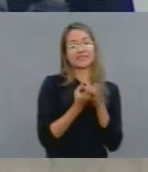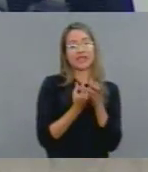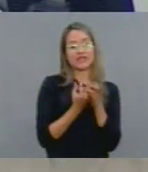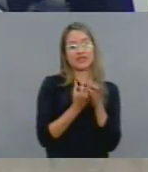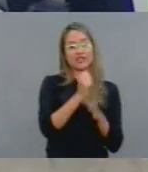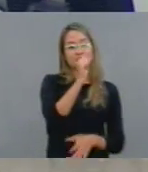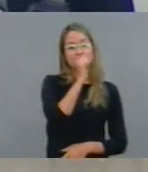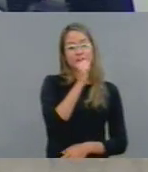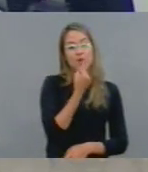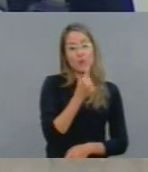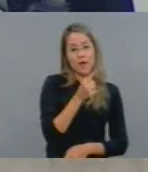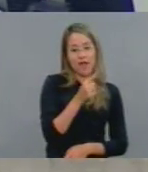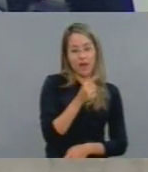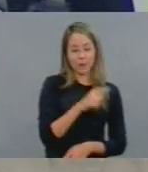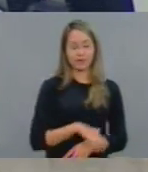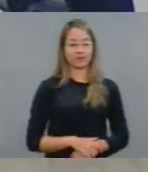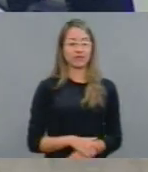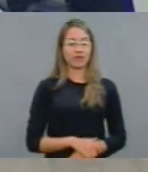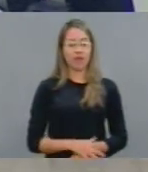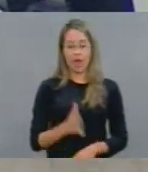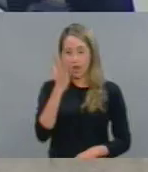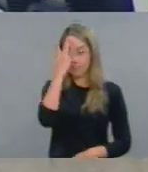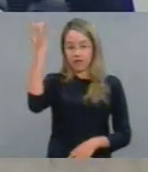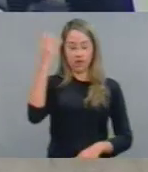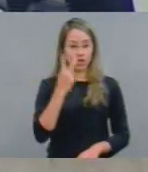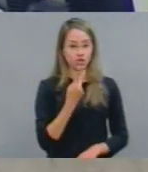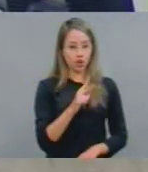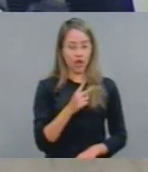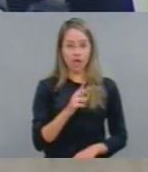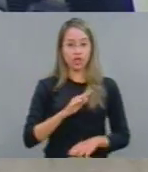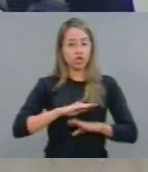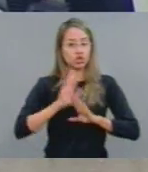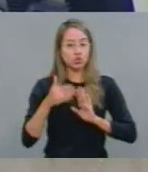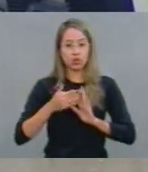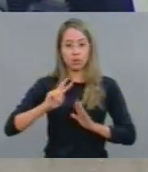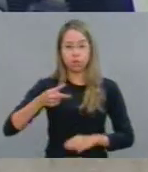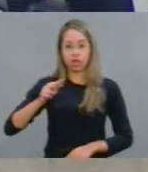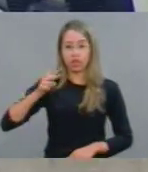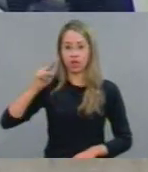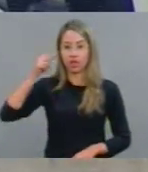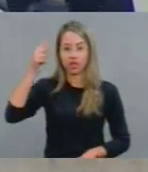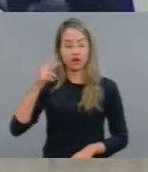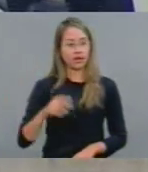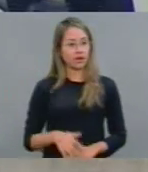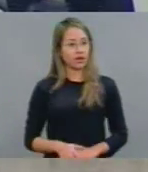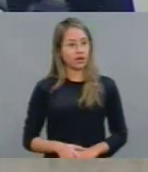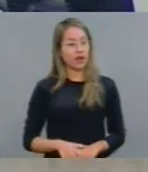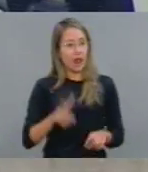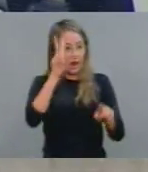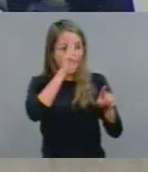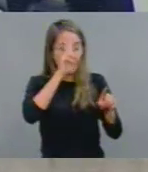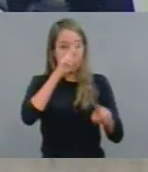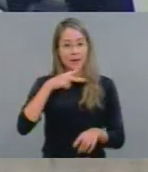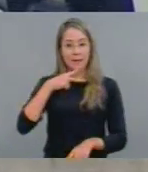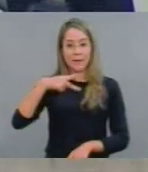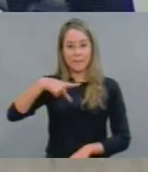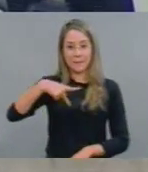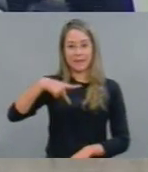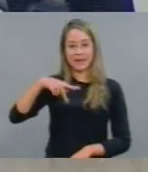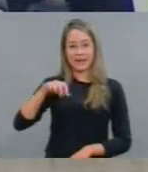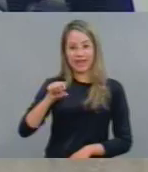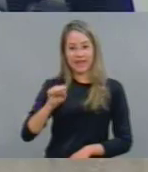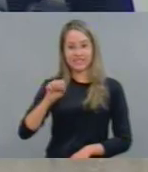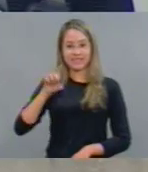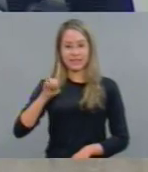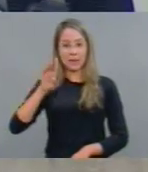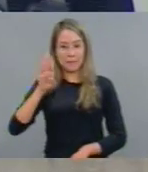90% ao mês. Quem não esquece do Sarney? Quem não se lembra do governo do PSDB, que era dando o que era nosso, inventando o que ia vender,